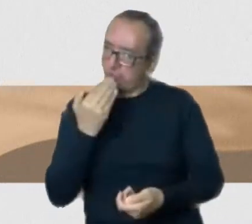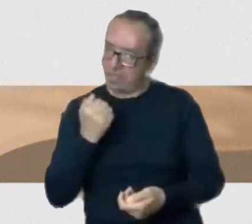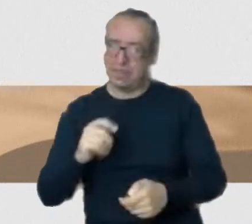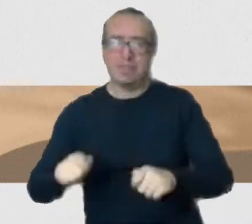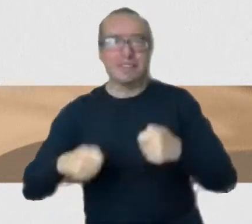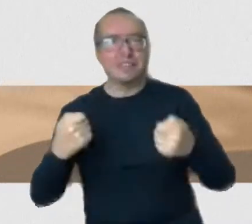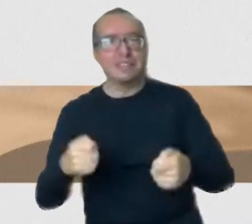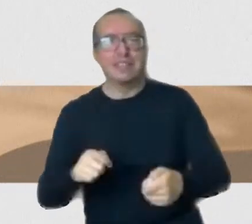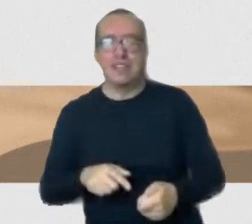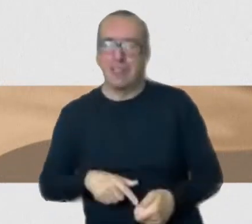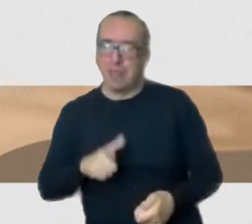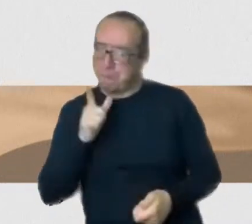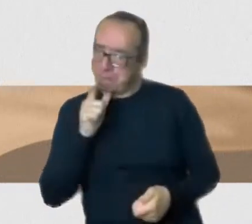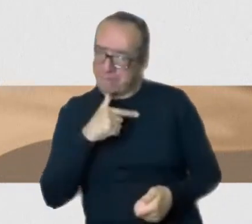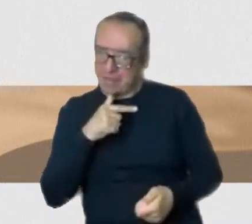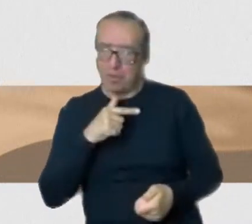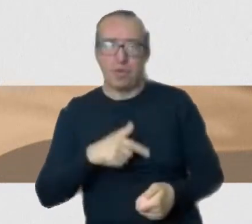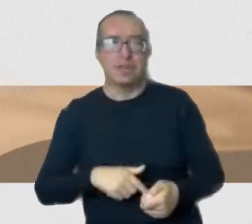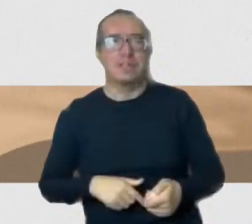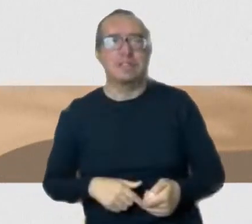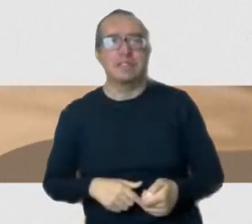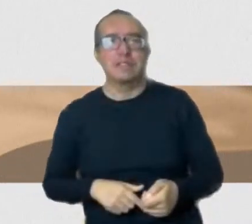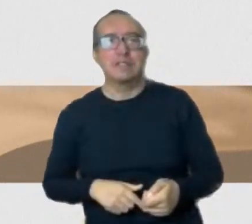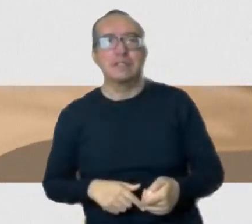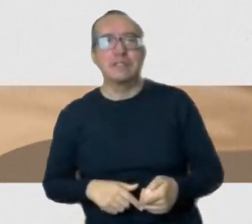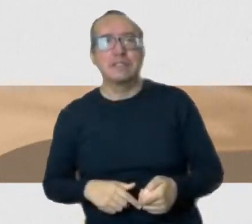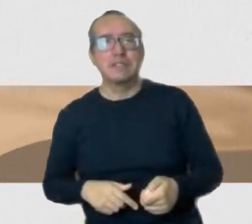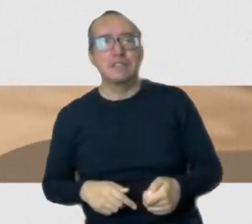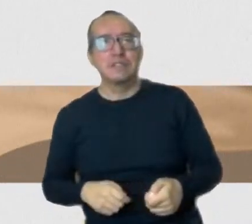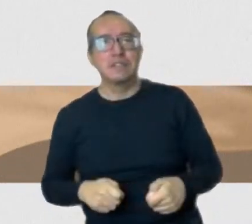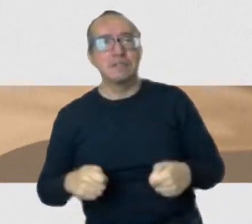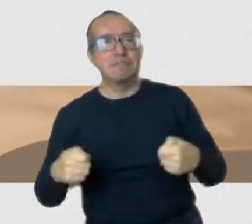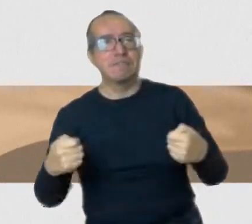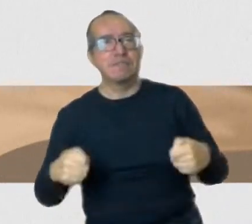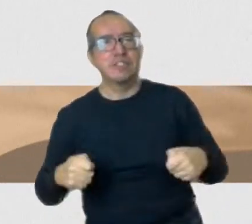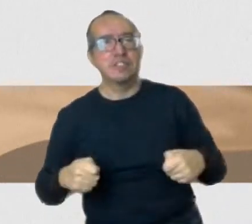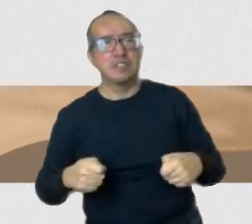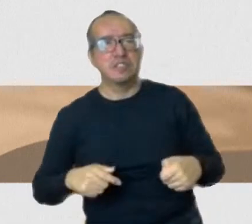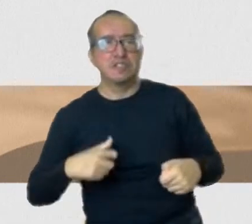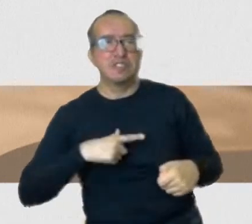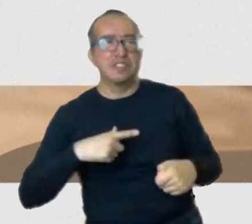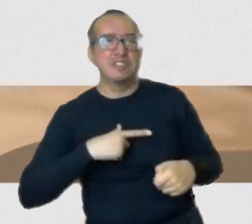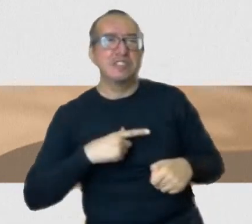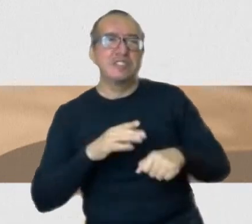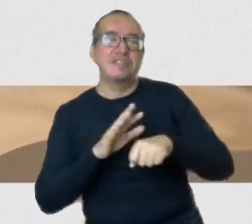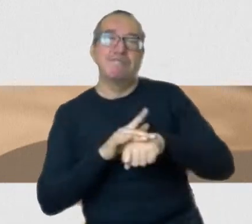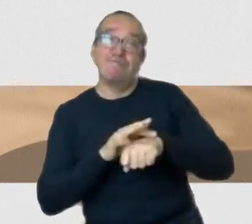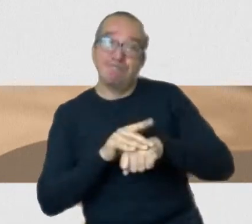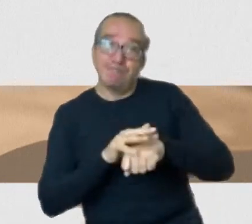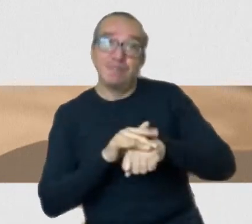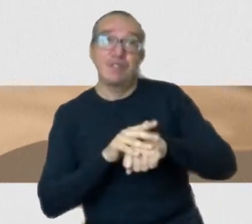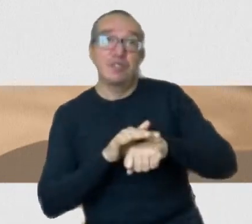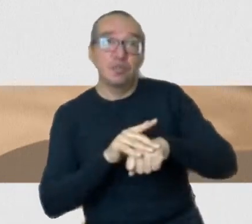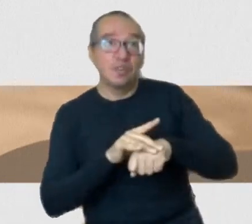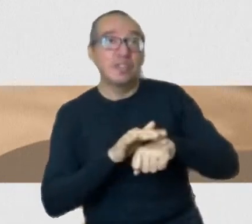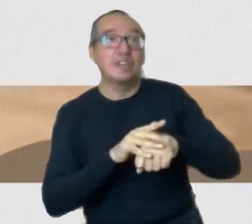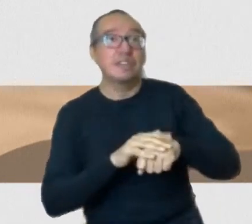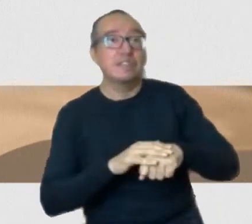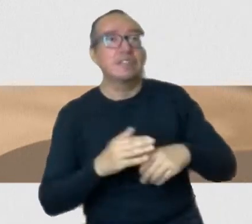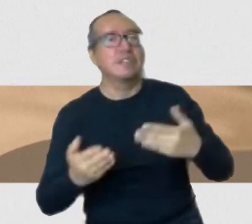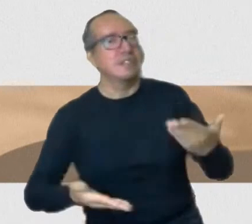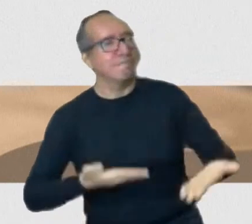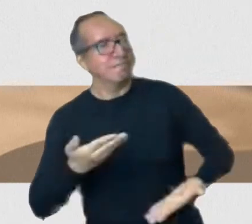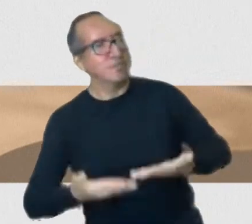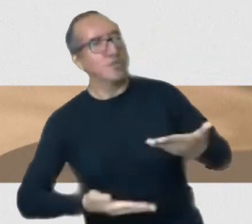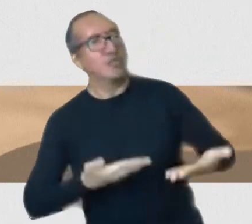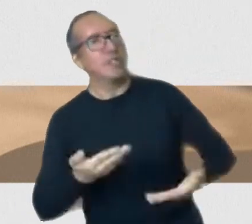Necessitei de roupa e vocês me vestiram. Estive enfermo e vocês cuidaram de mim. Estive preso e vocês me